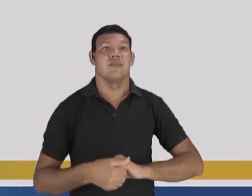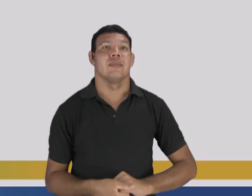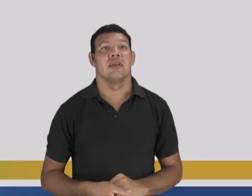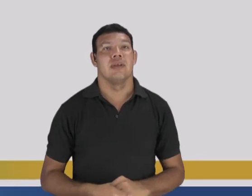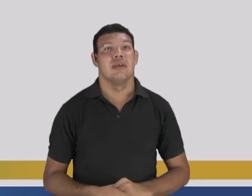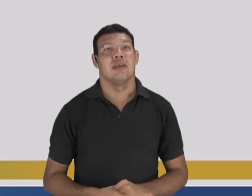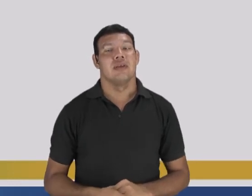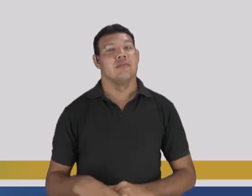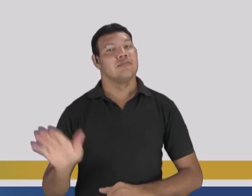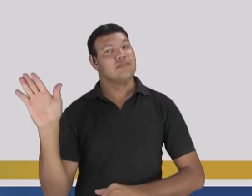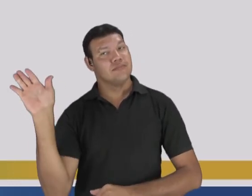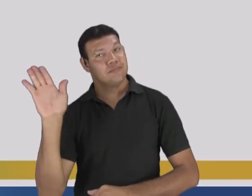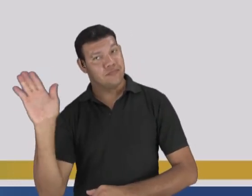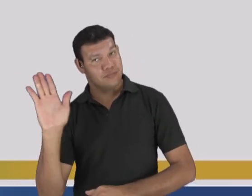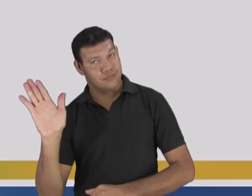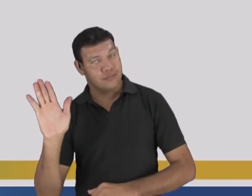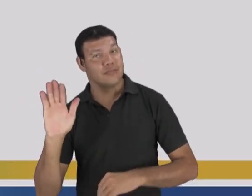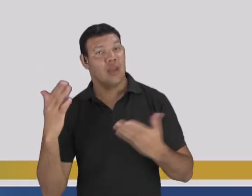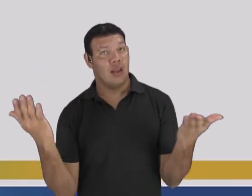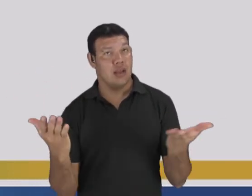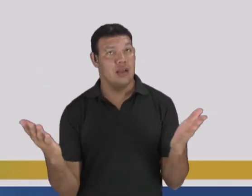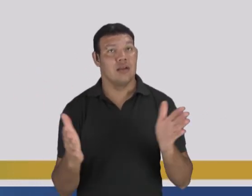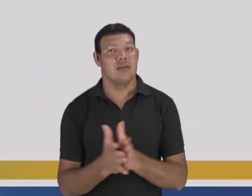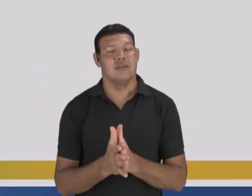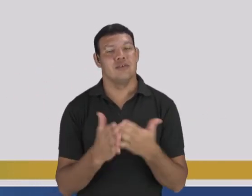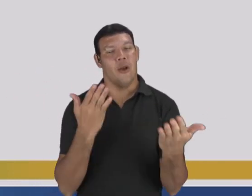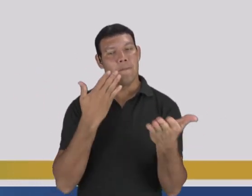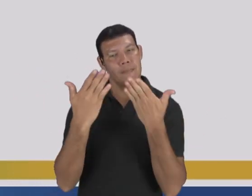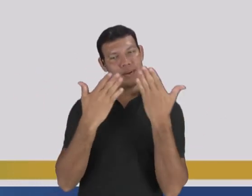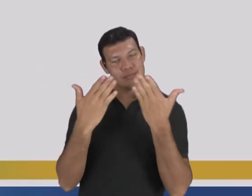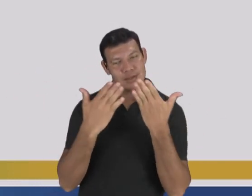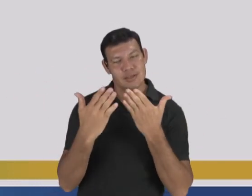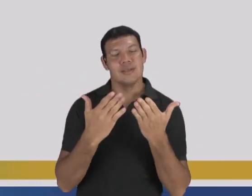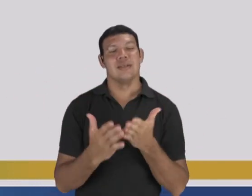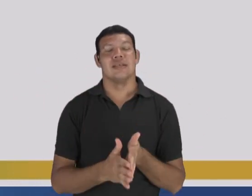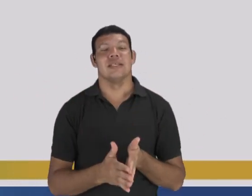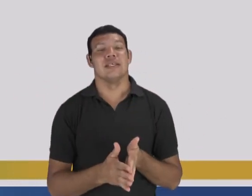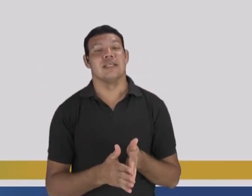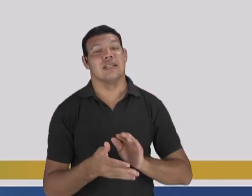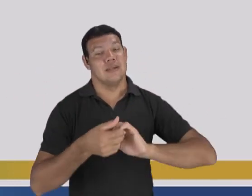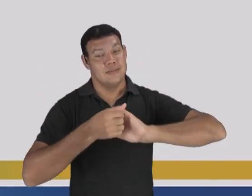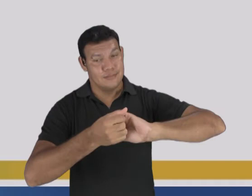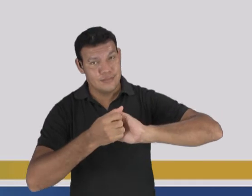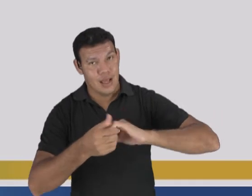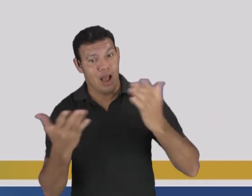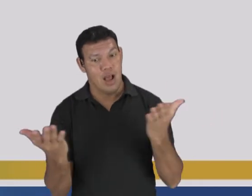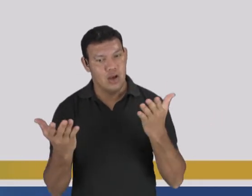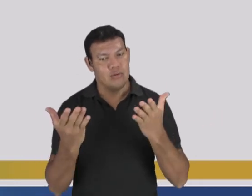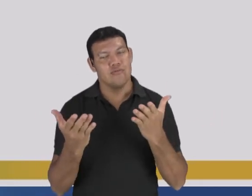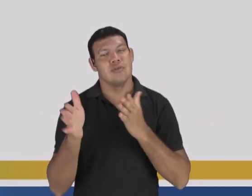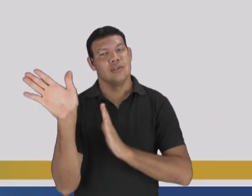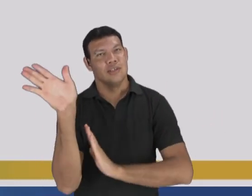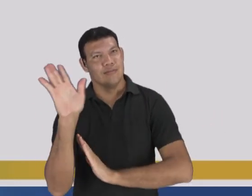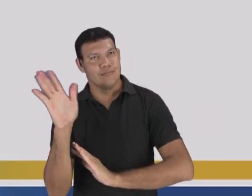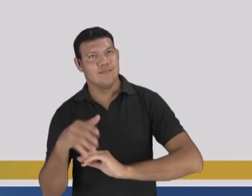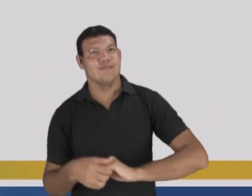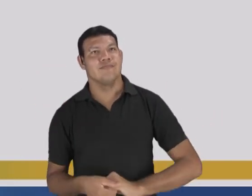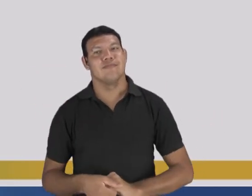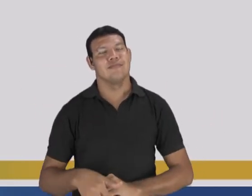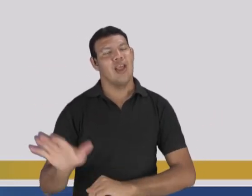Aí eu tenho as despedidas, né? Você conversou com a pessoa, tudo bem, encontrou ali, e aí você vai se despedir. Aí eu